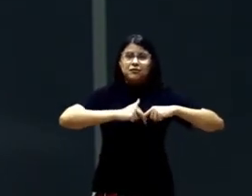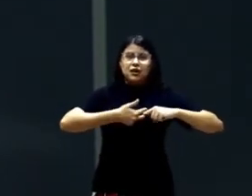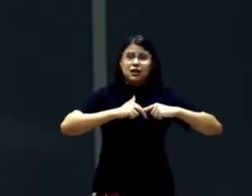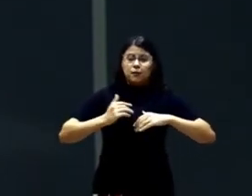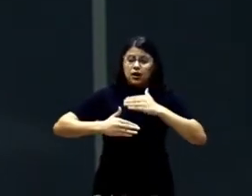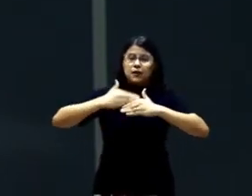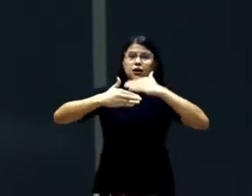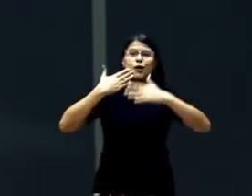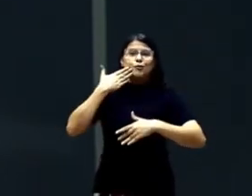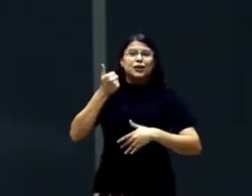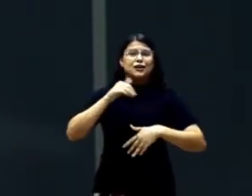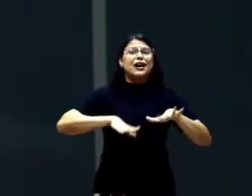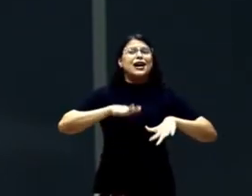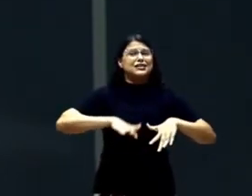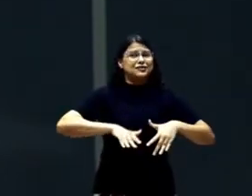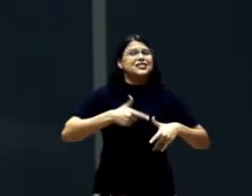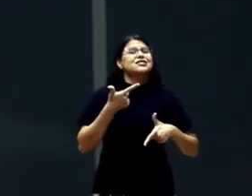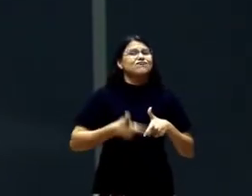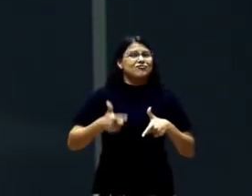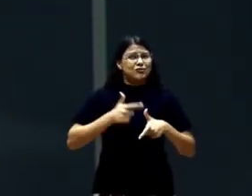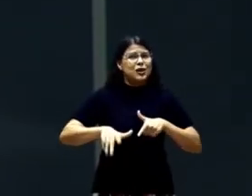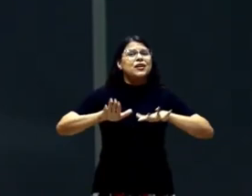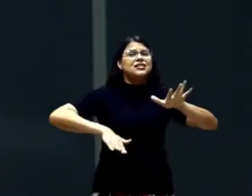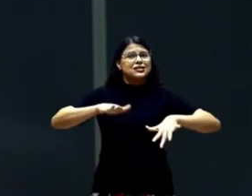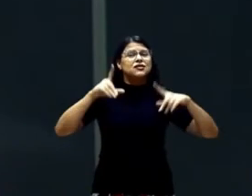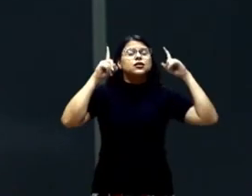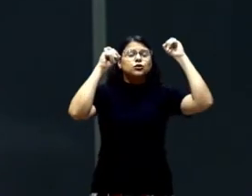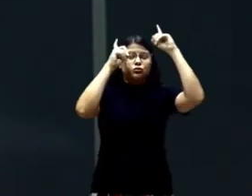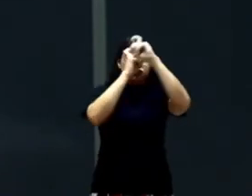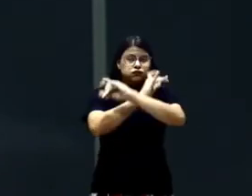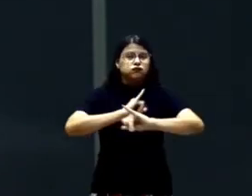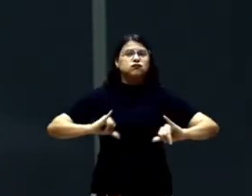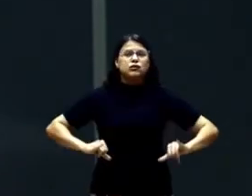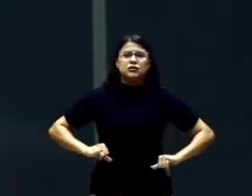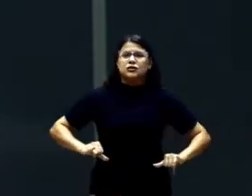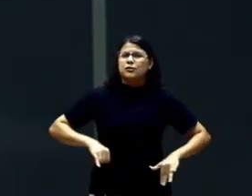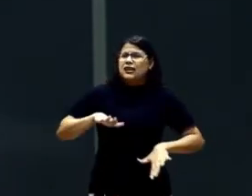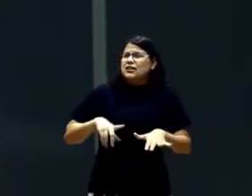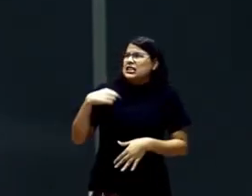Quando a gente passa por alguns processos e a gente não consegue entender.